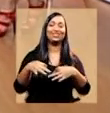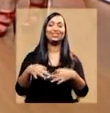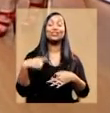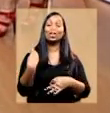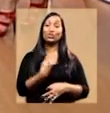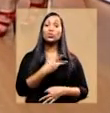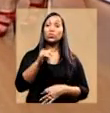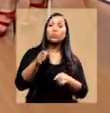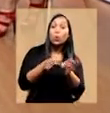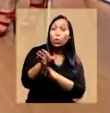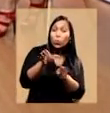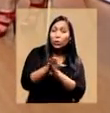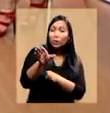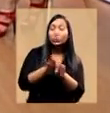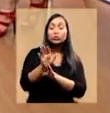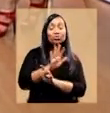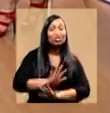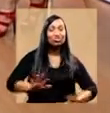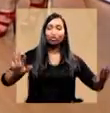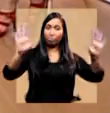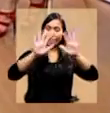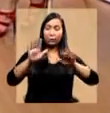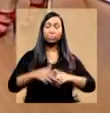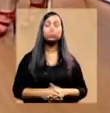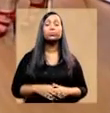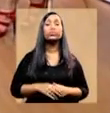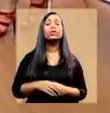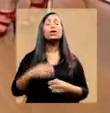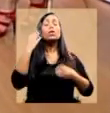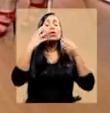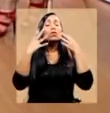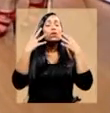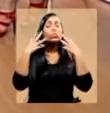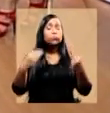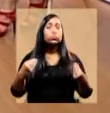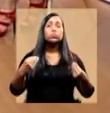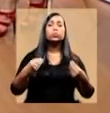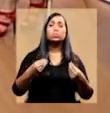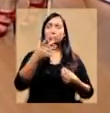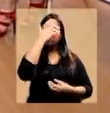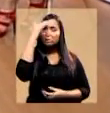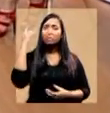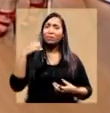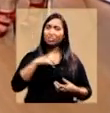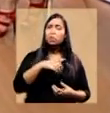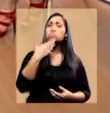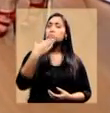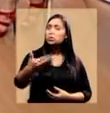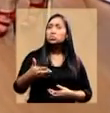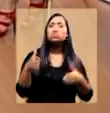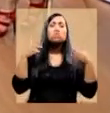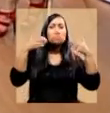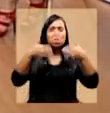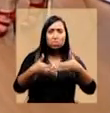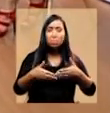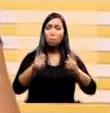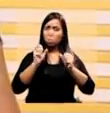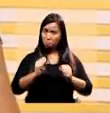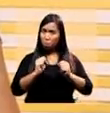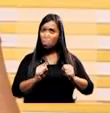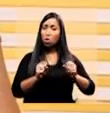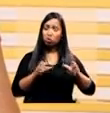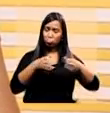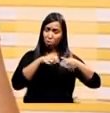do programa, a gente vai ficar com as orientações gerais. Vereadora, se algum munícipe tem uma demanda específica, ele